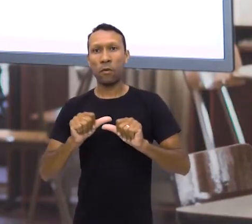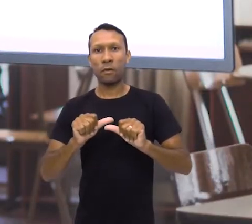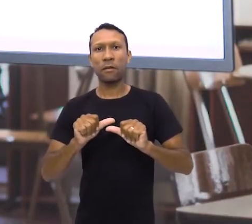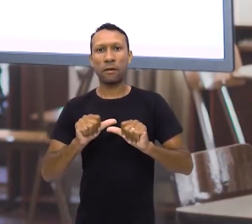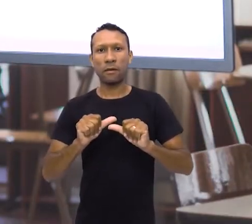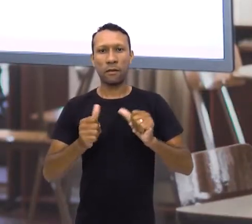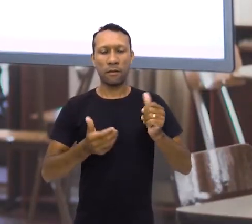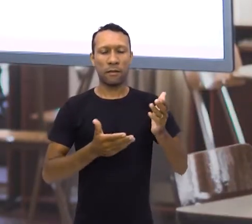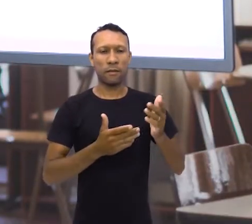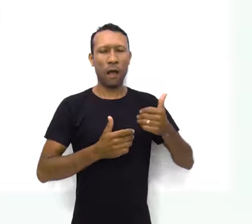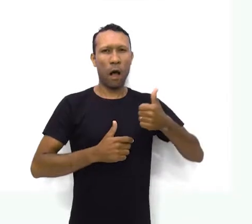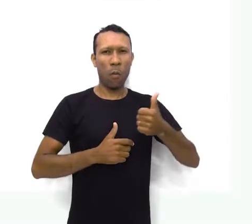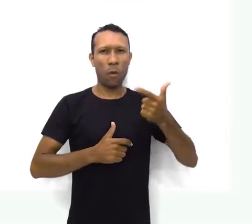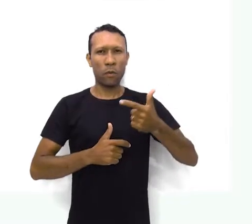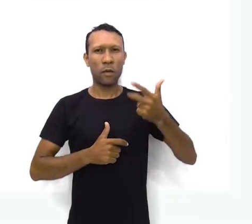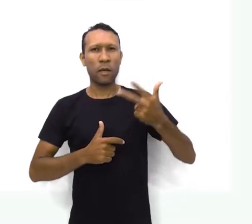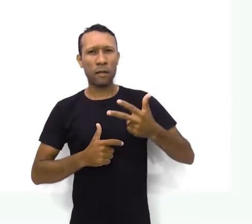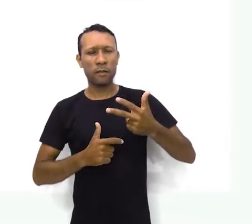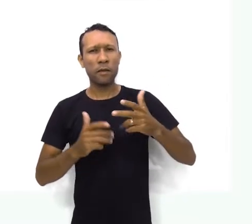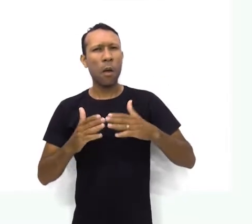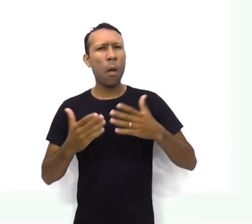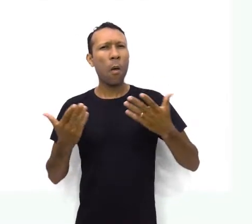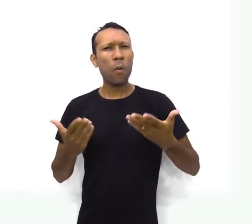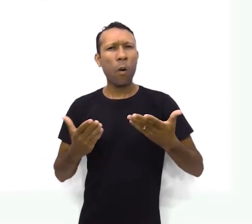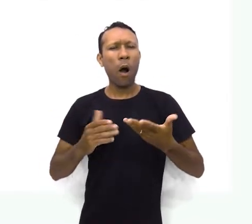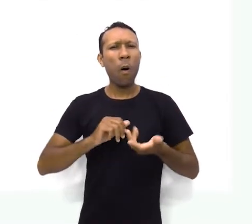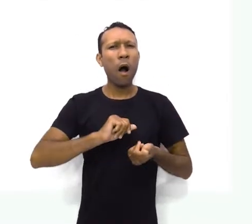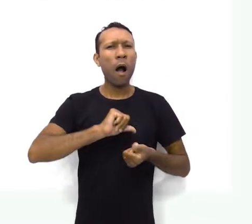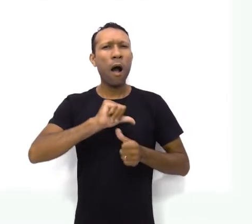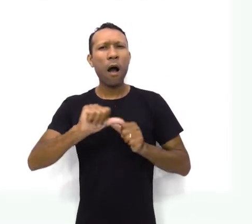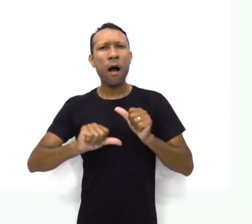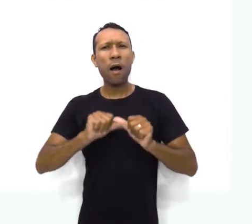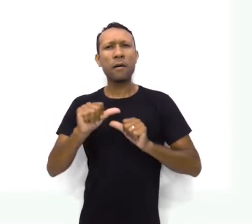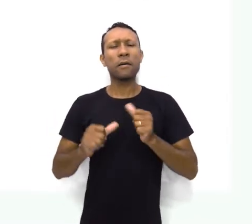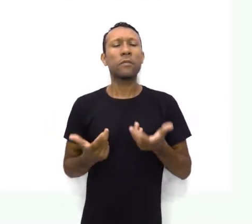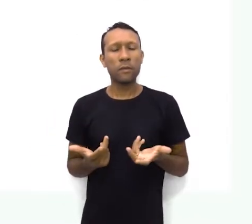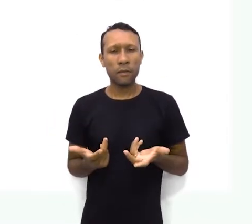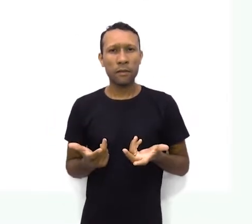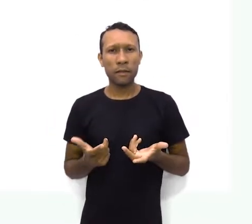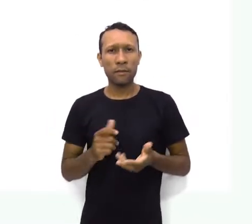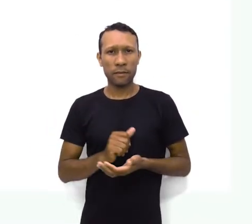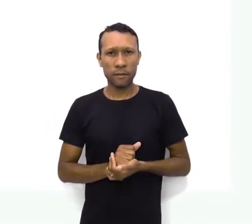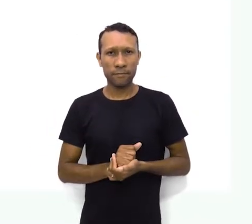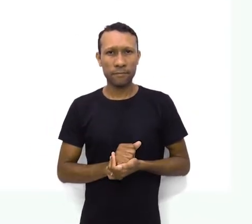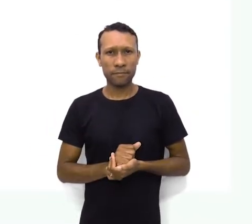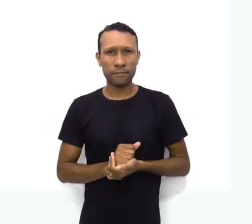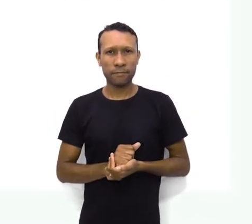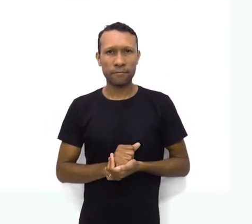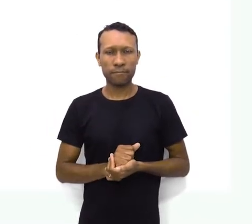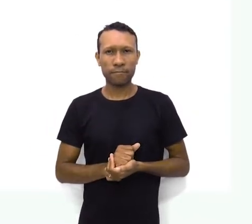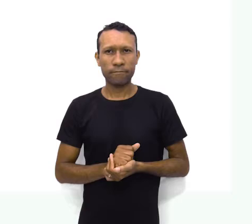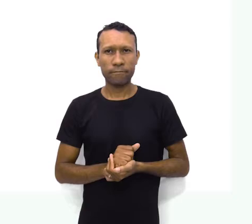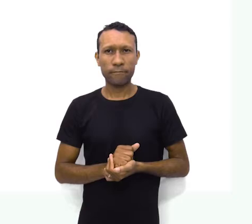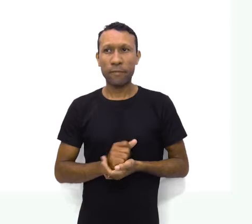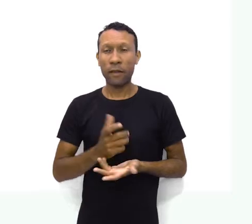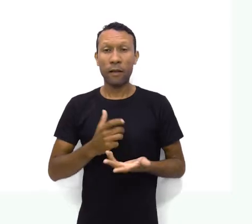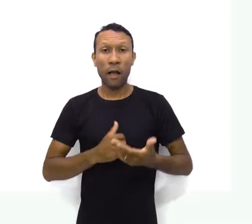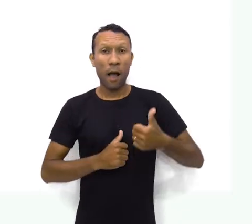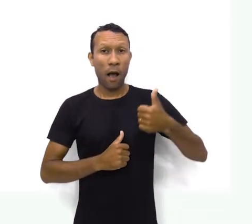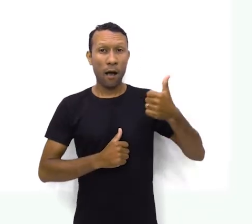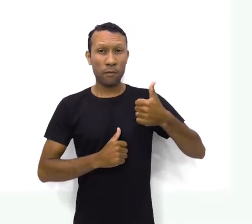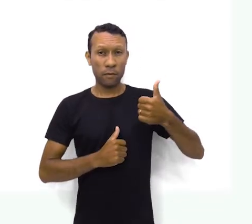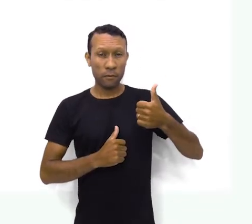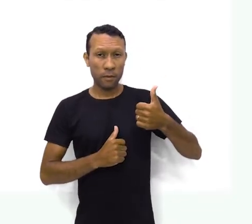outra transformação aqui. Qual transformação foi aplicada à figura 1 para se obter a figura 2? Da figura